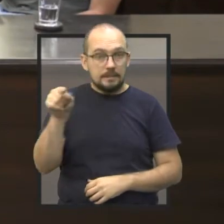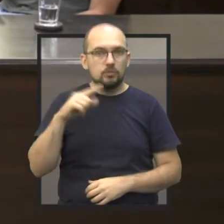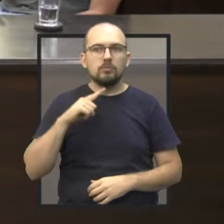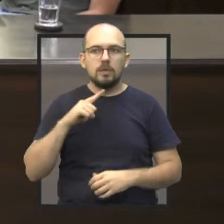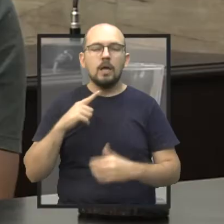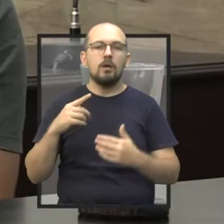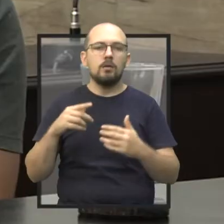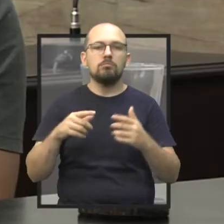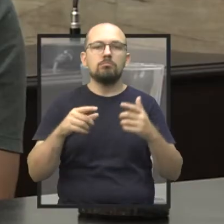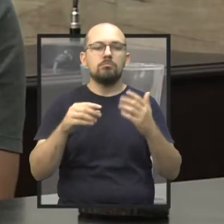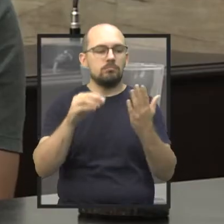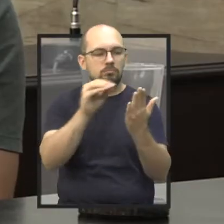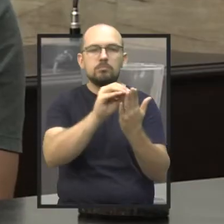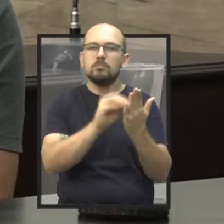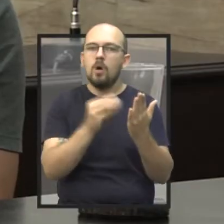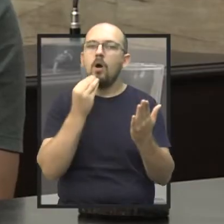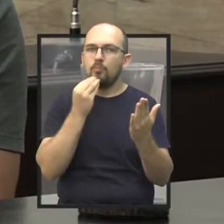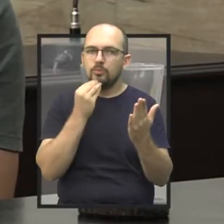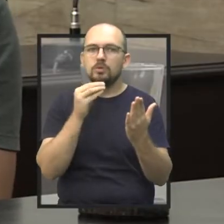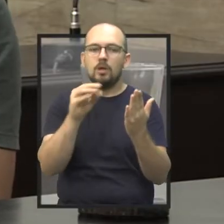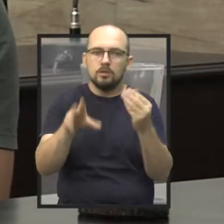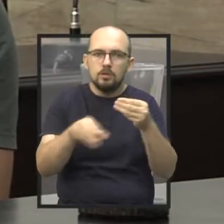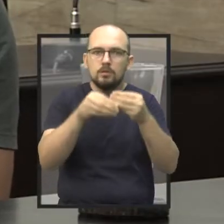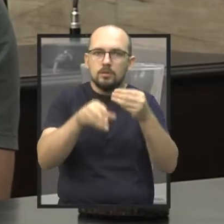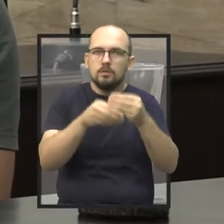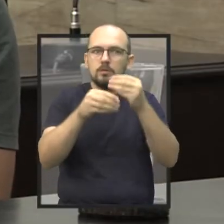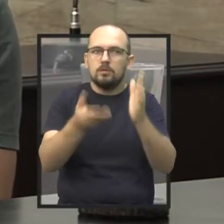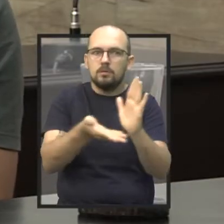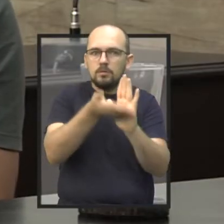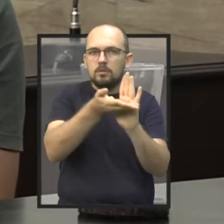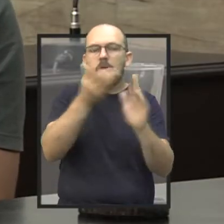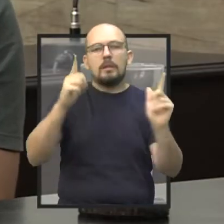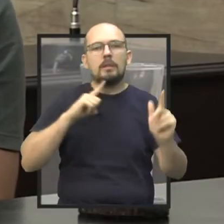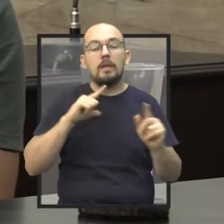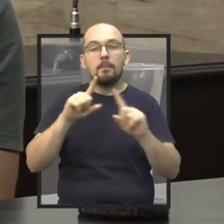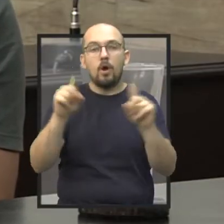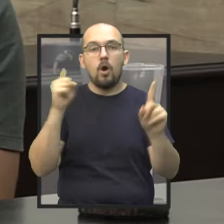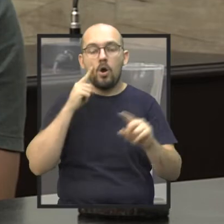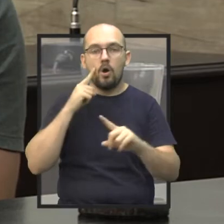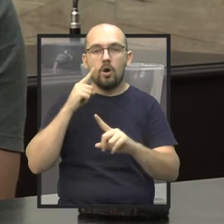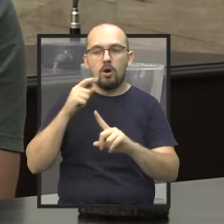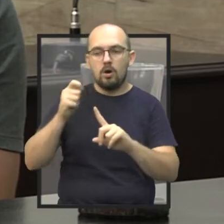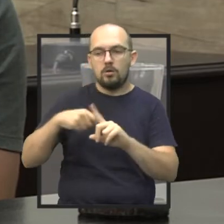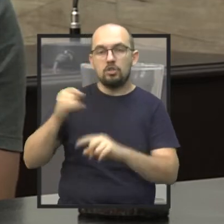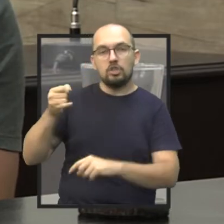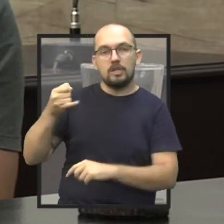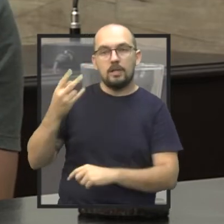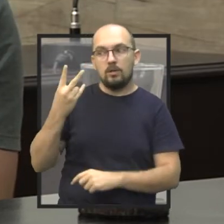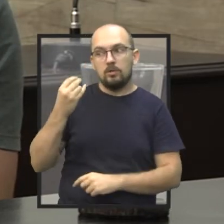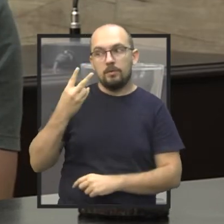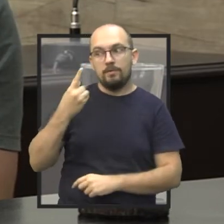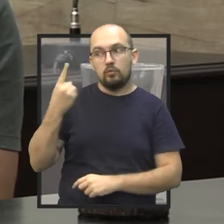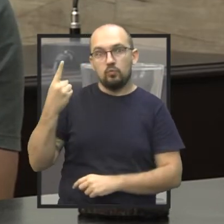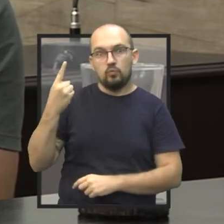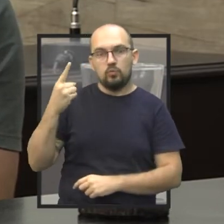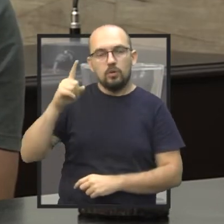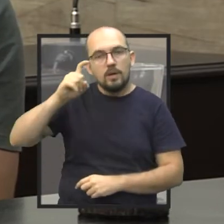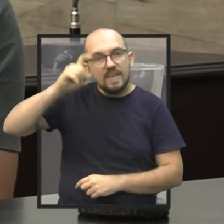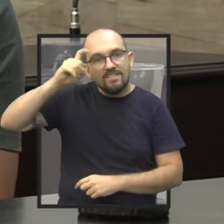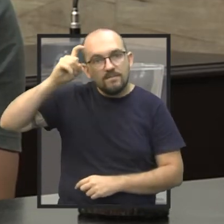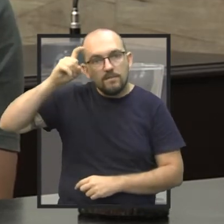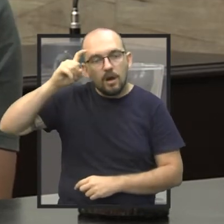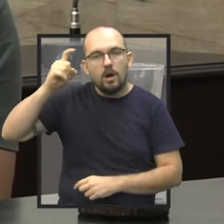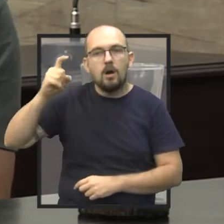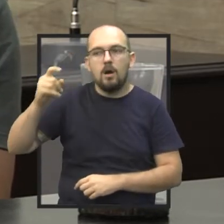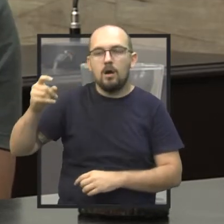estão tendo, né? Se a gente for ver, contabilizar, em janeiro de 2021, o Ivan recebeu